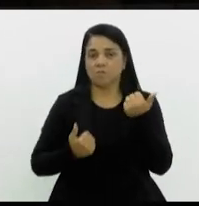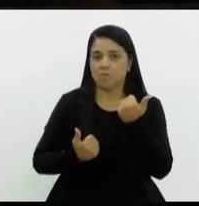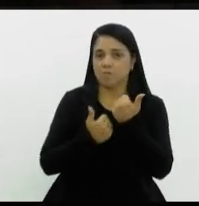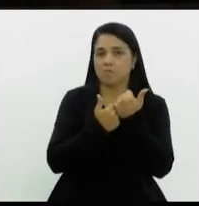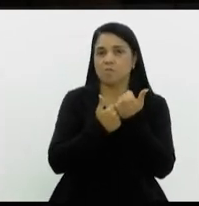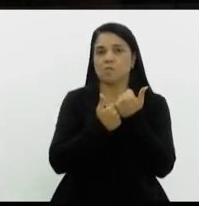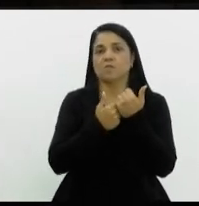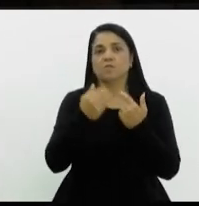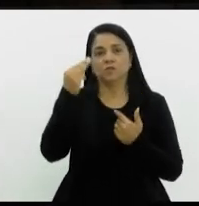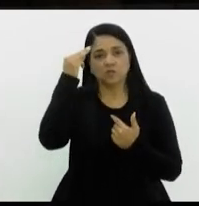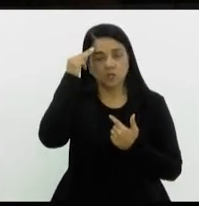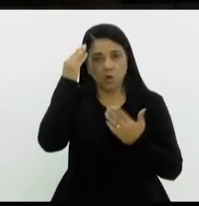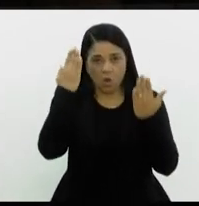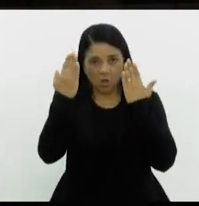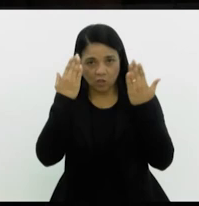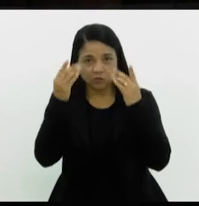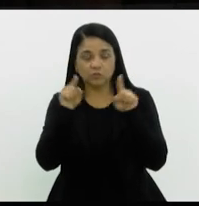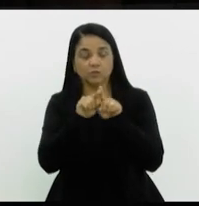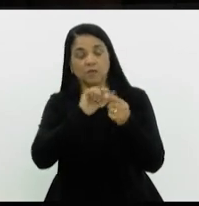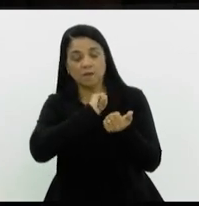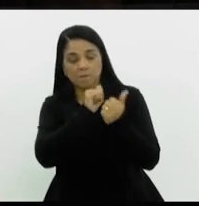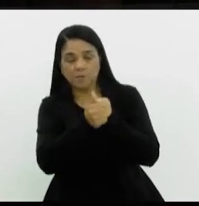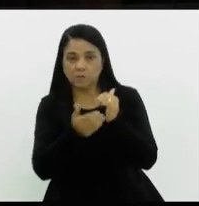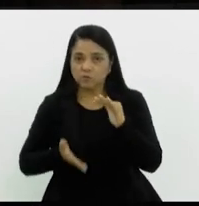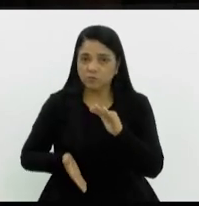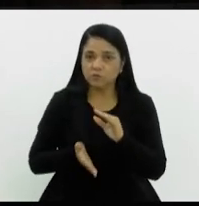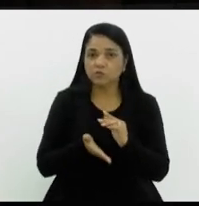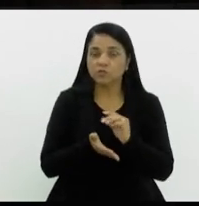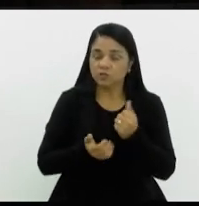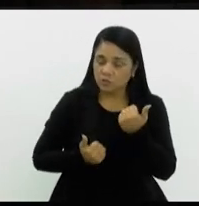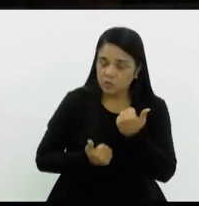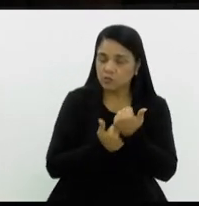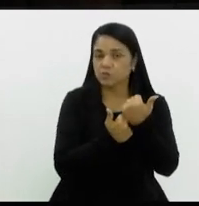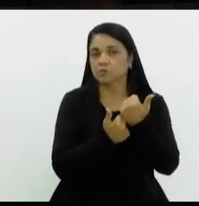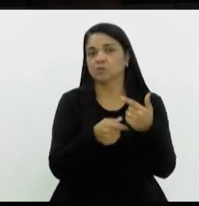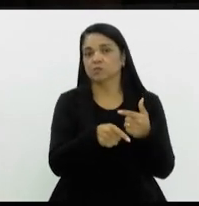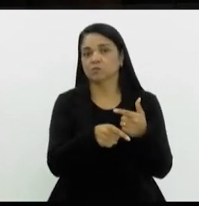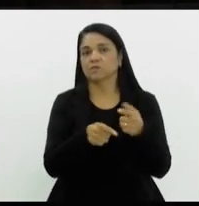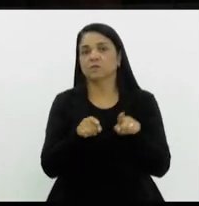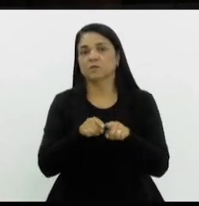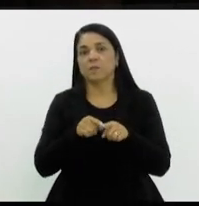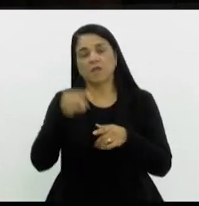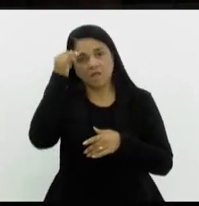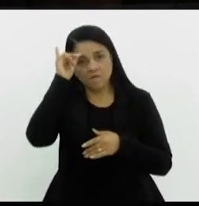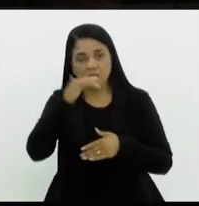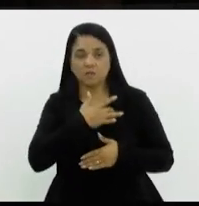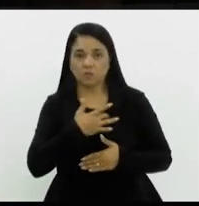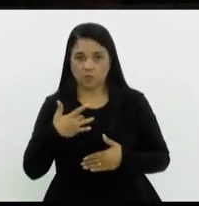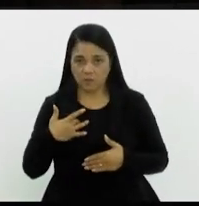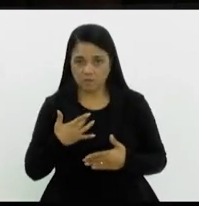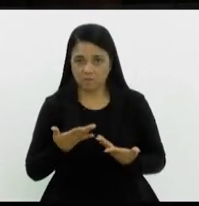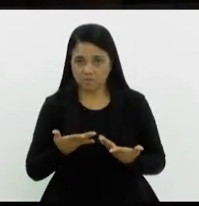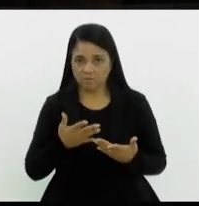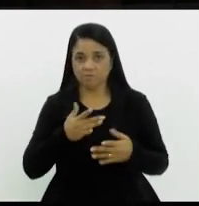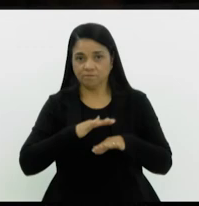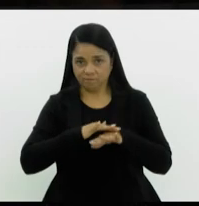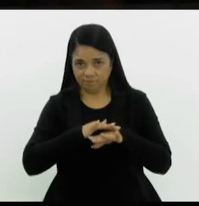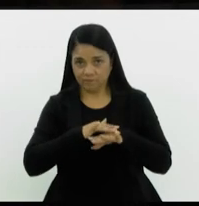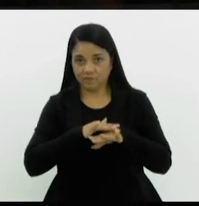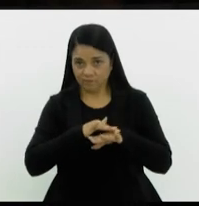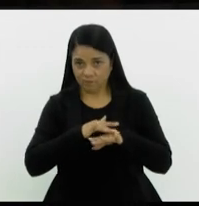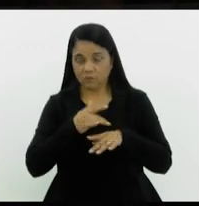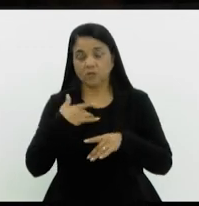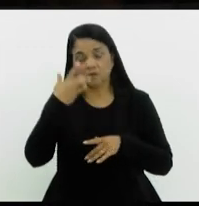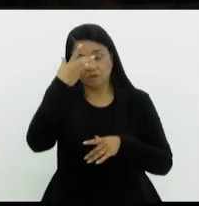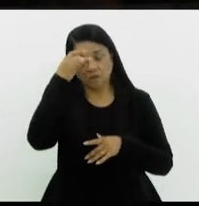atividades esportivas e iniciativas de prevenção de doenças. Não menos importante é considerar